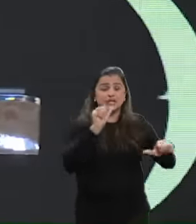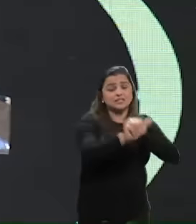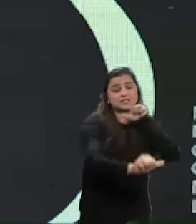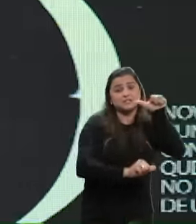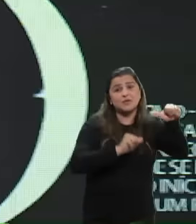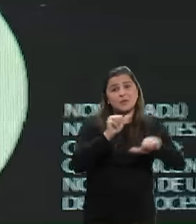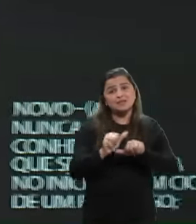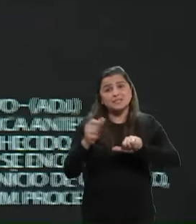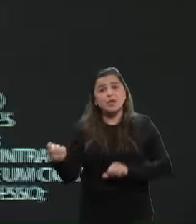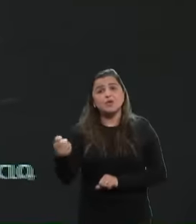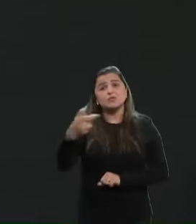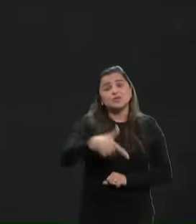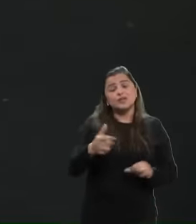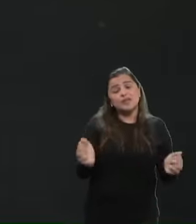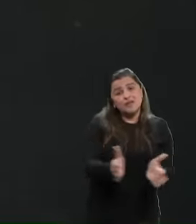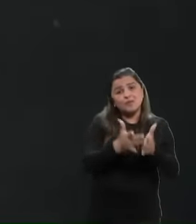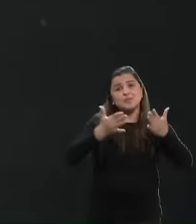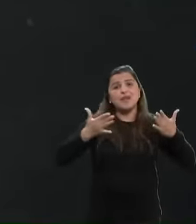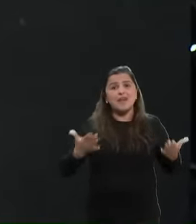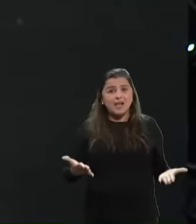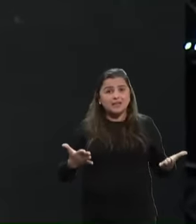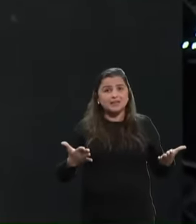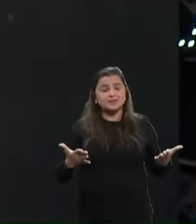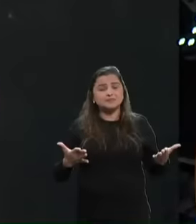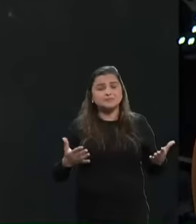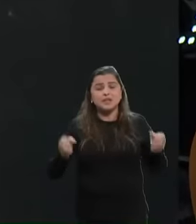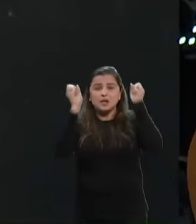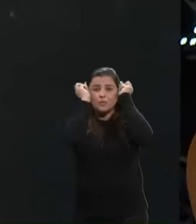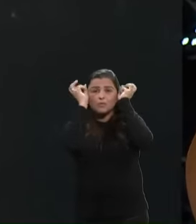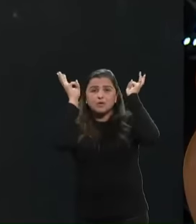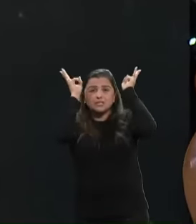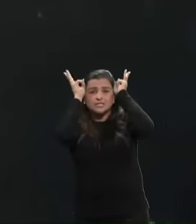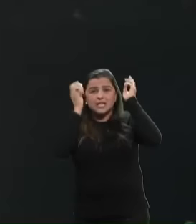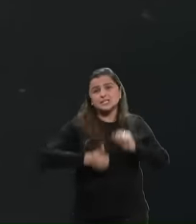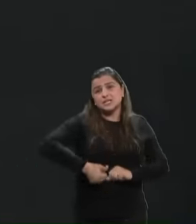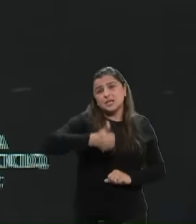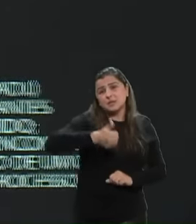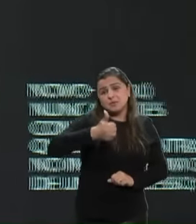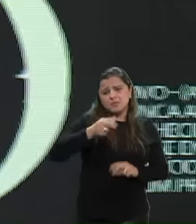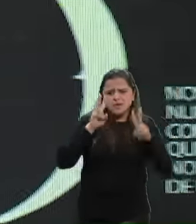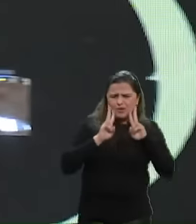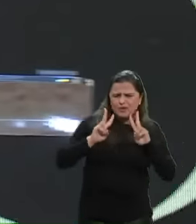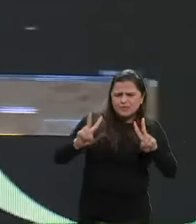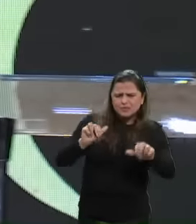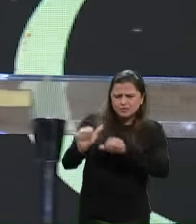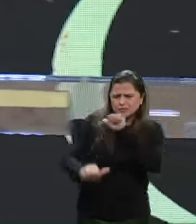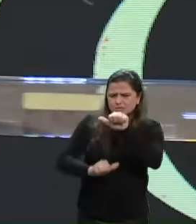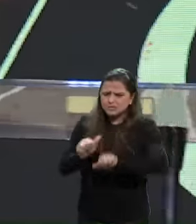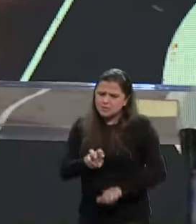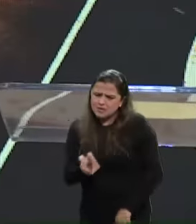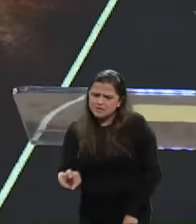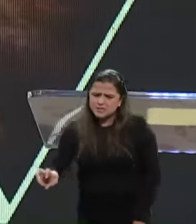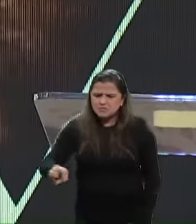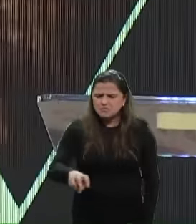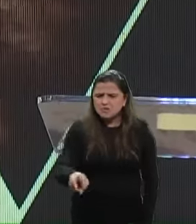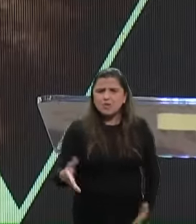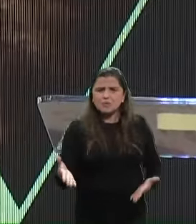Por isso Moisés primeiro aprendeu transformação, vara em cobra. Depois aprendeu milagre.